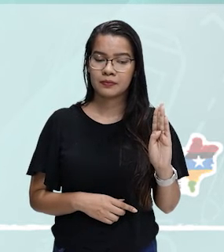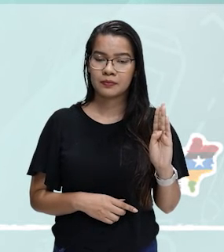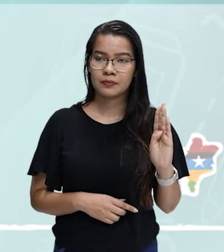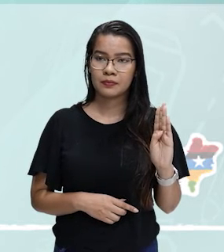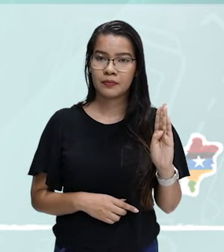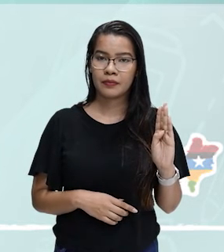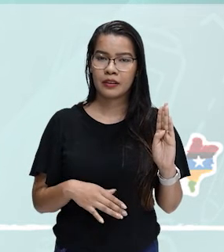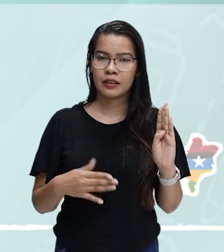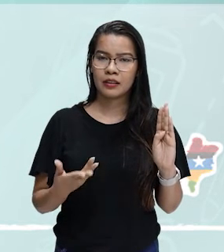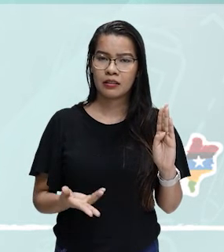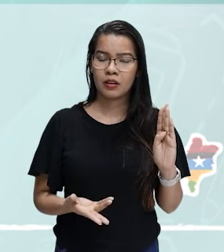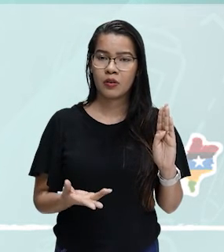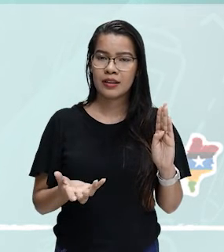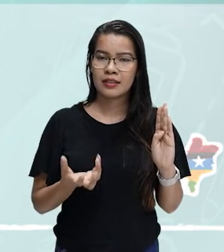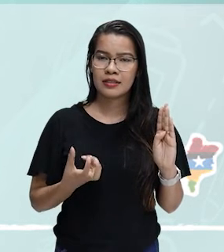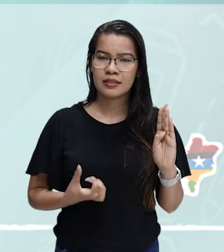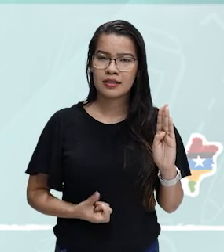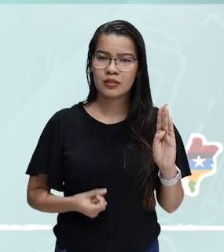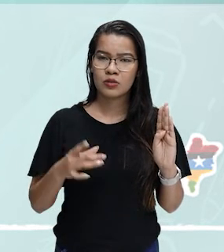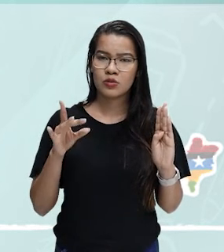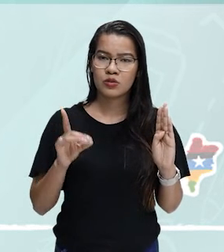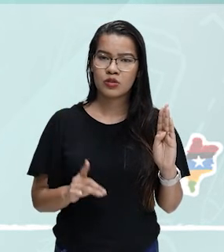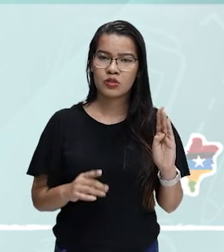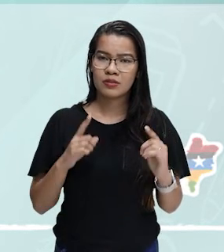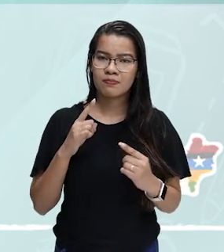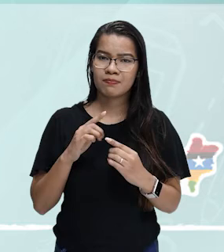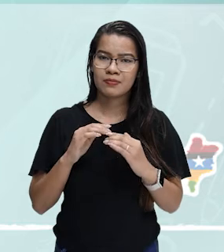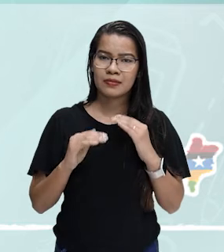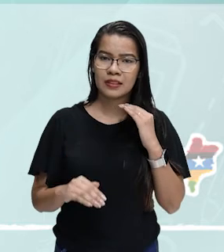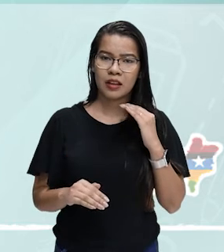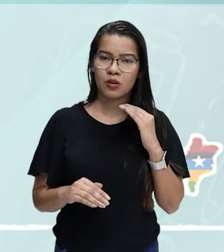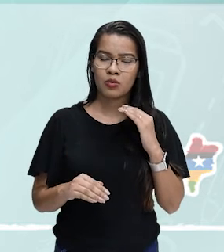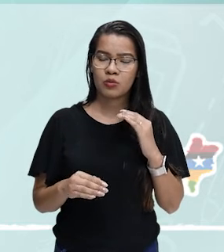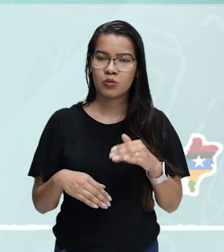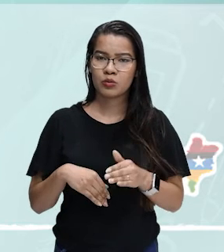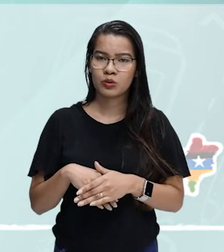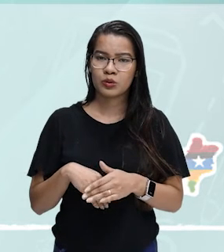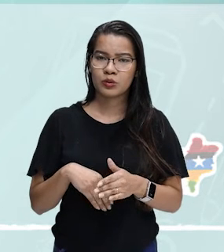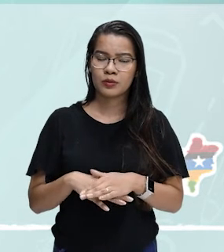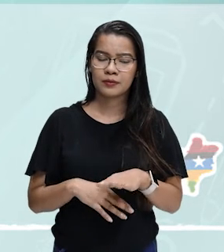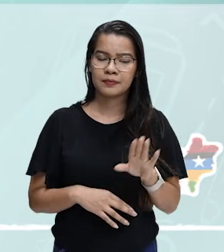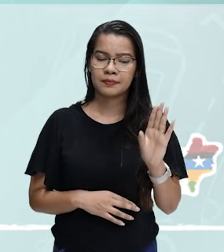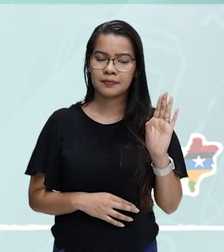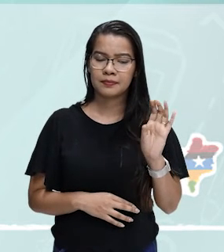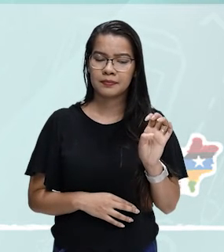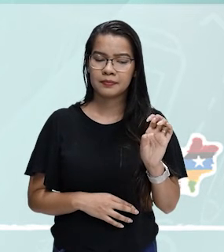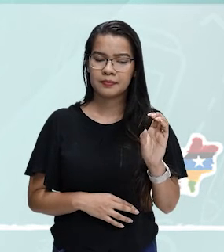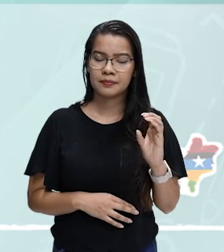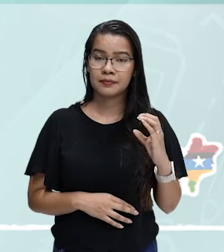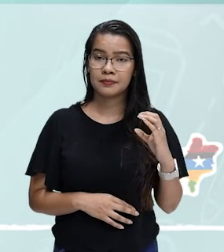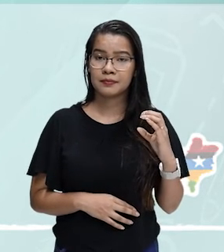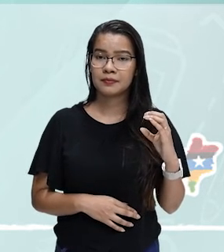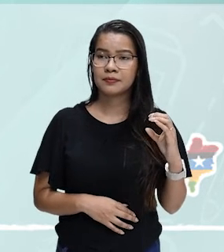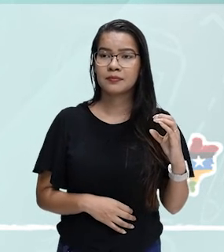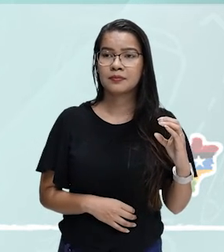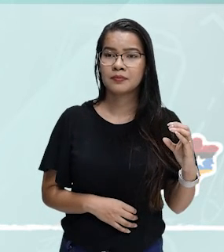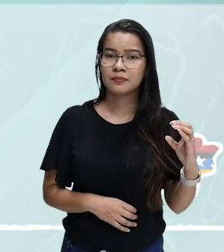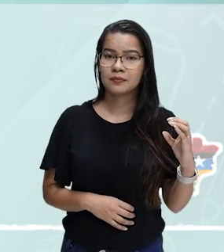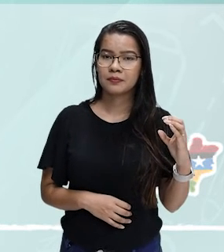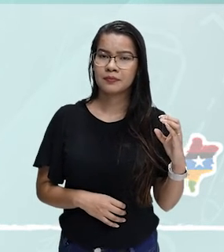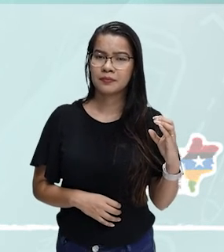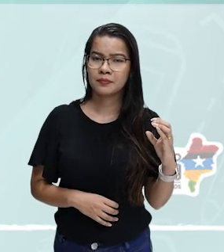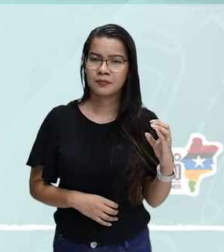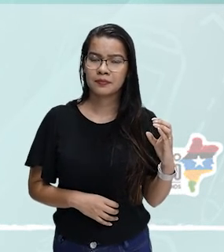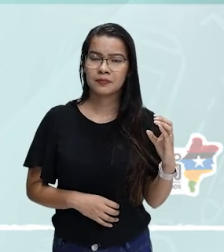seja, ela se dá o direito de cancelar o jogo. O aluno fez-se passar por